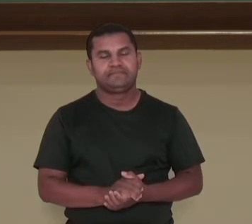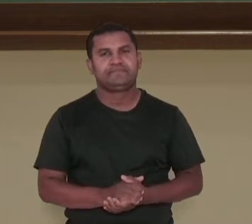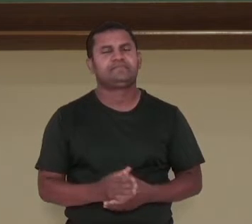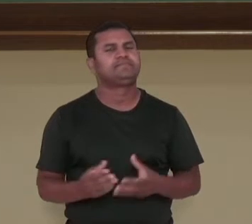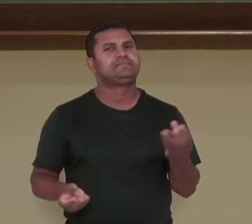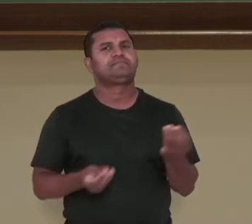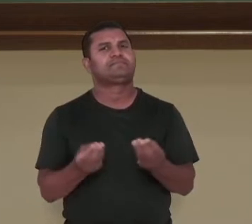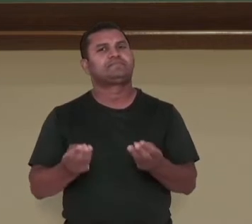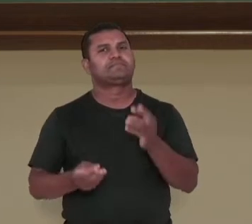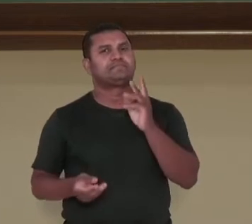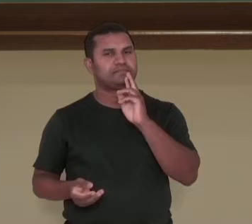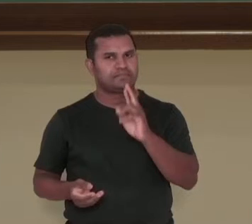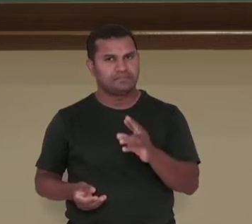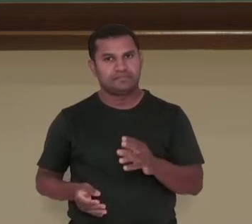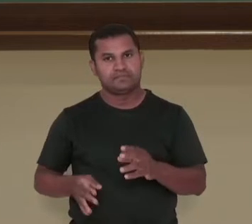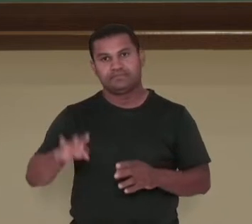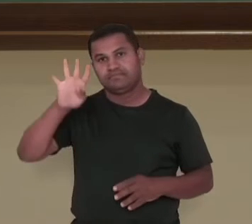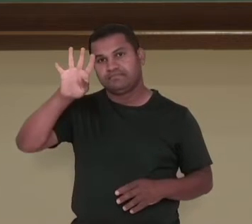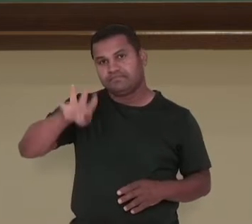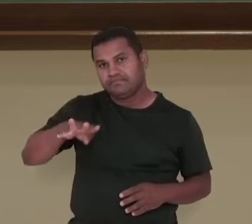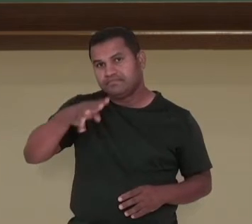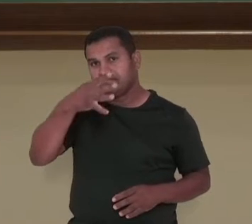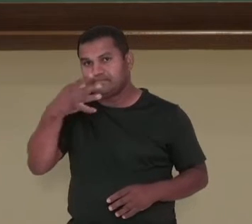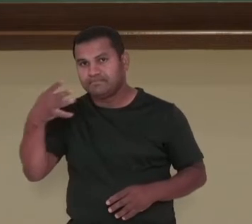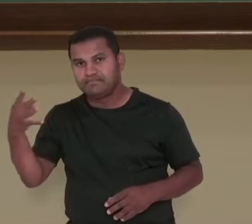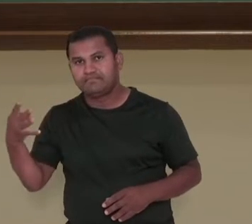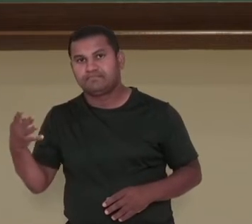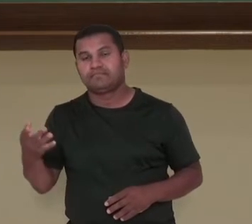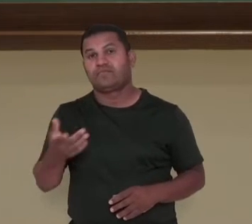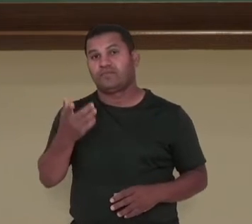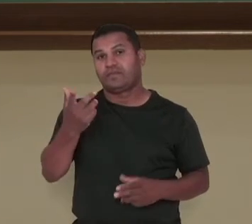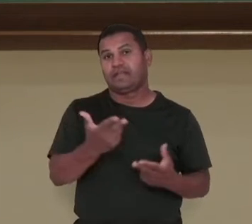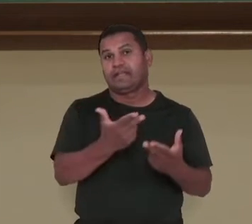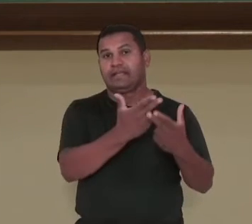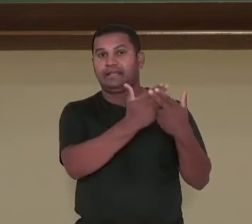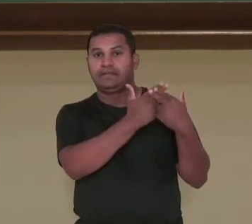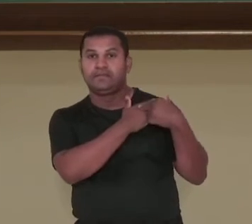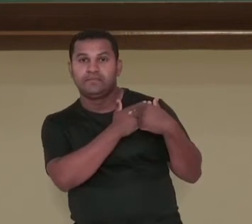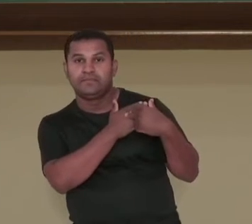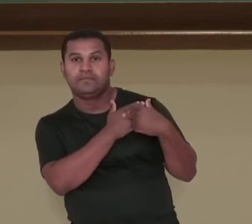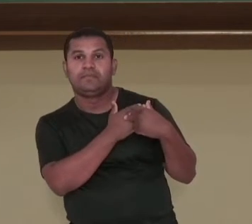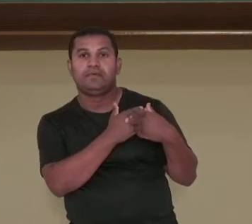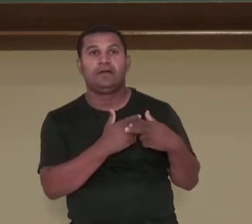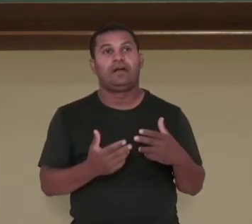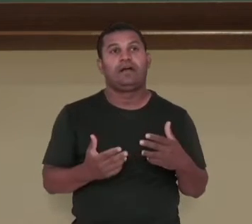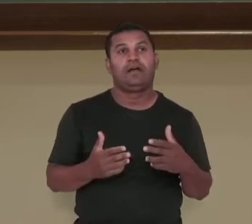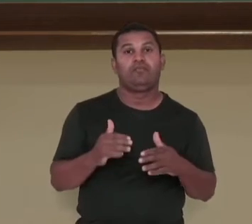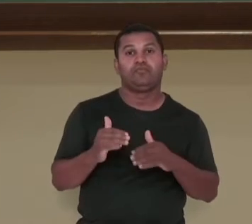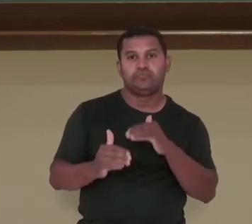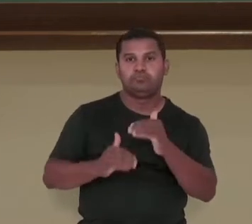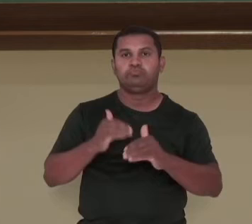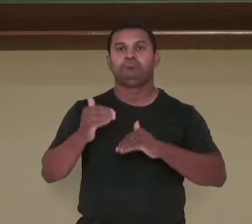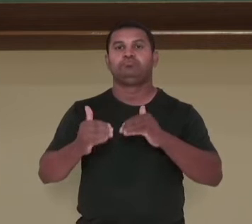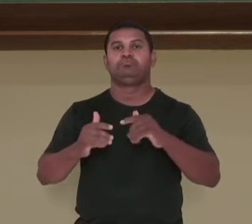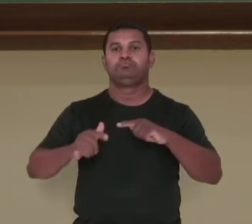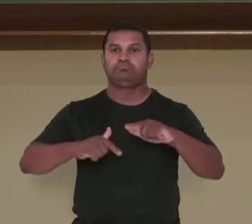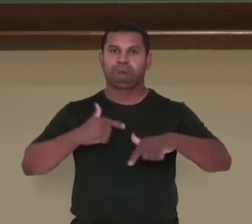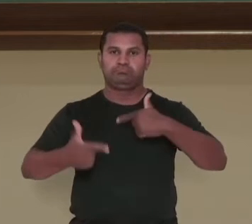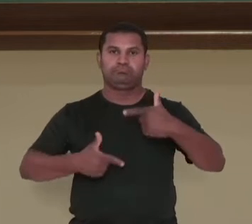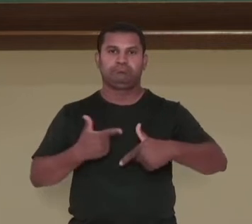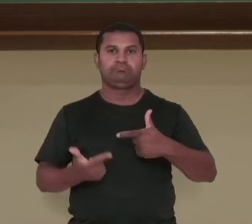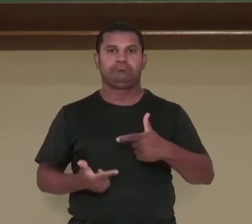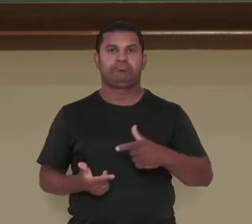como que ficou aí a tabelinha de vocês? São mais responsáveis, mais proativos, responderam com